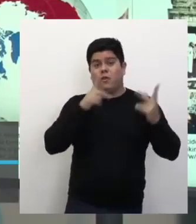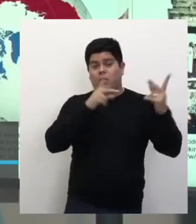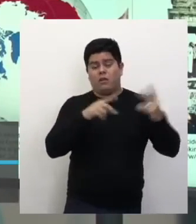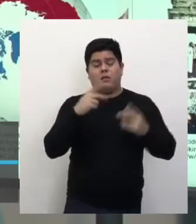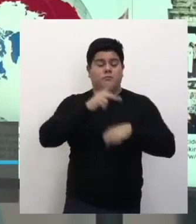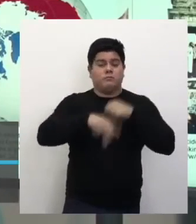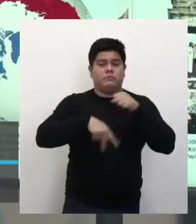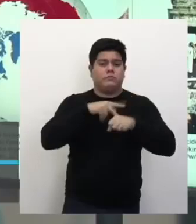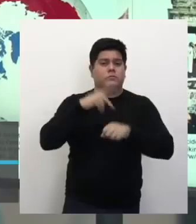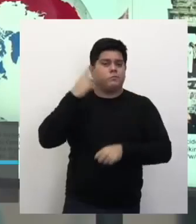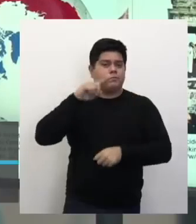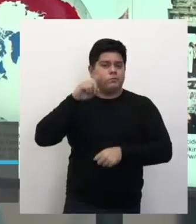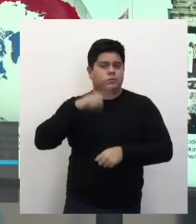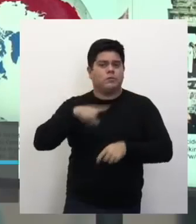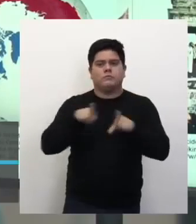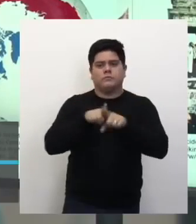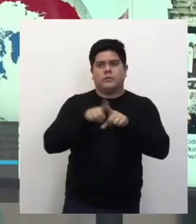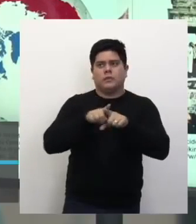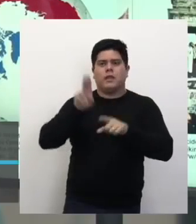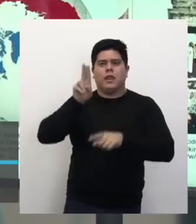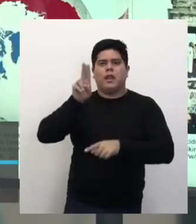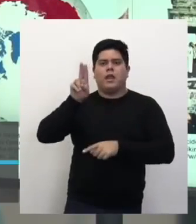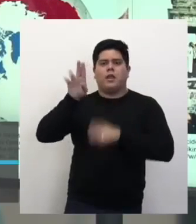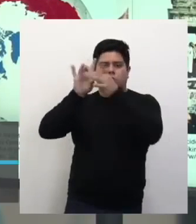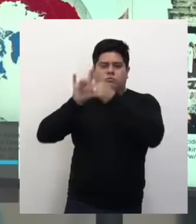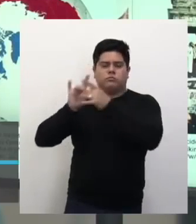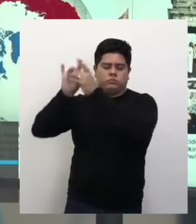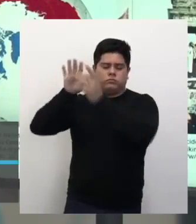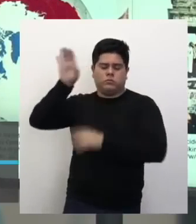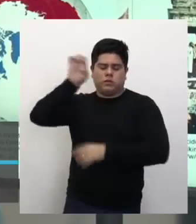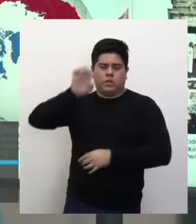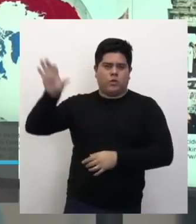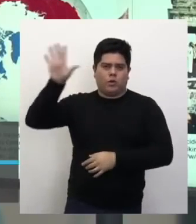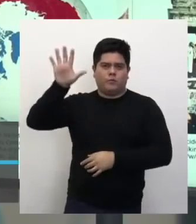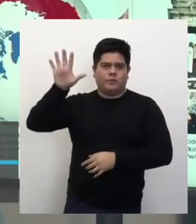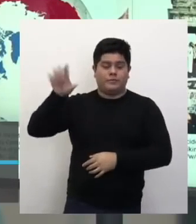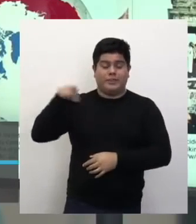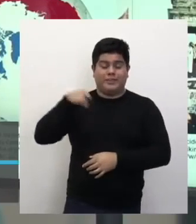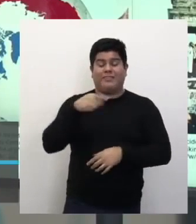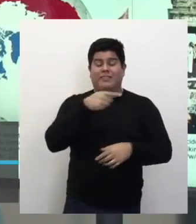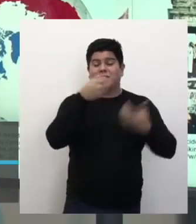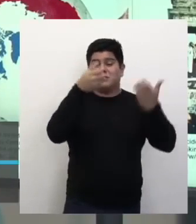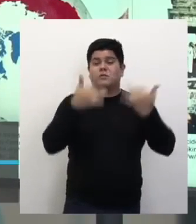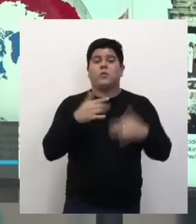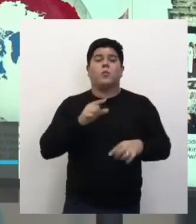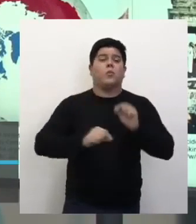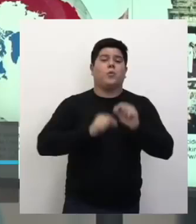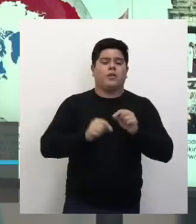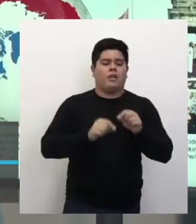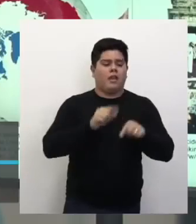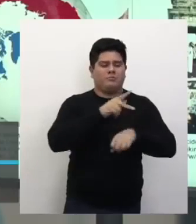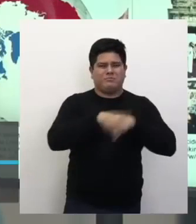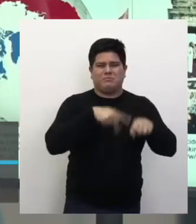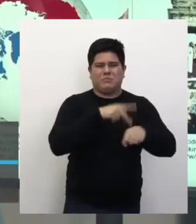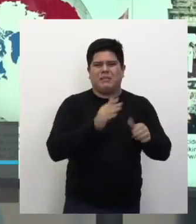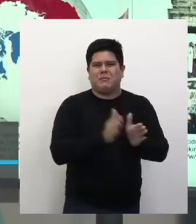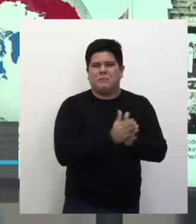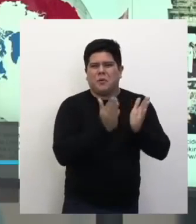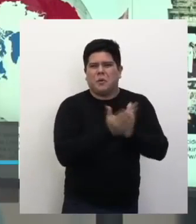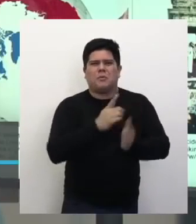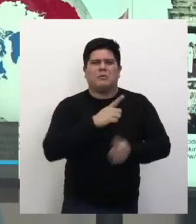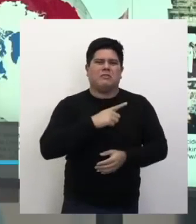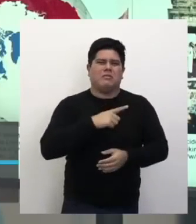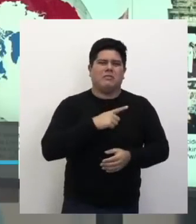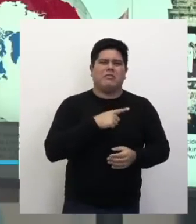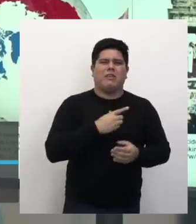e também da União Europeia, né, alegando que os países mais pobres têm a sua mão de obra barata, né, têm